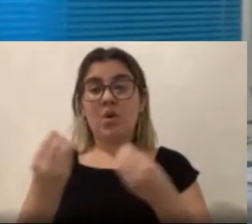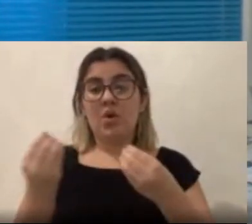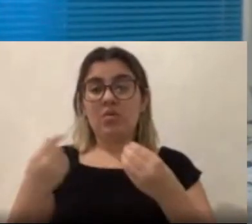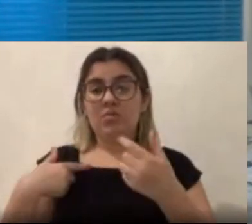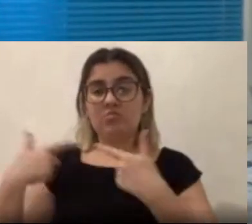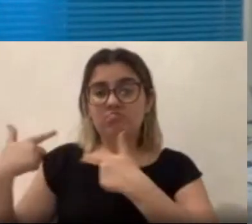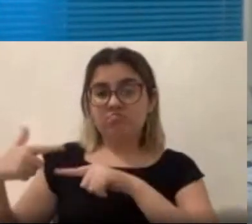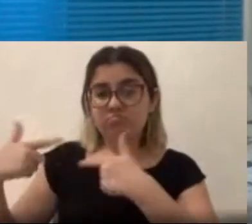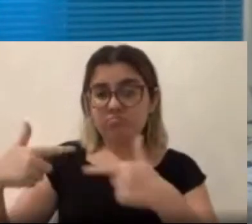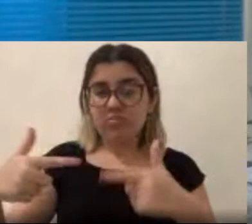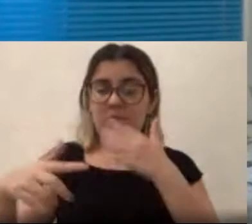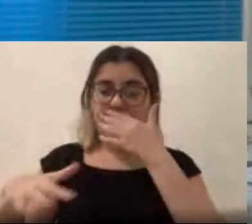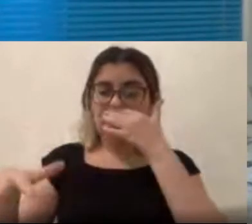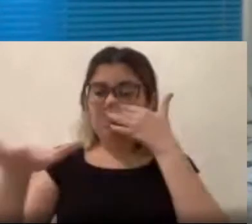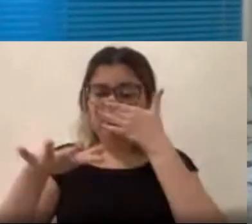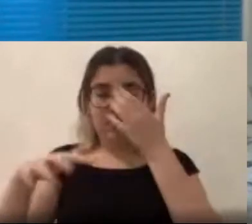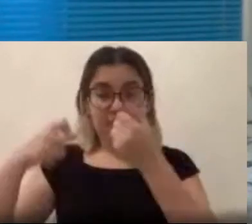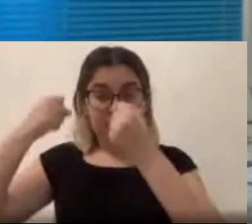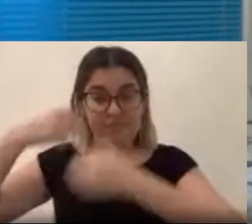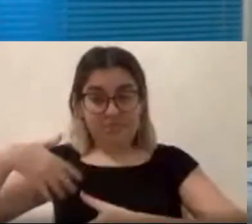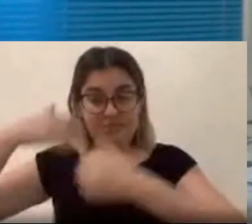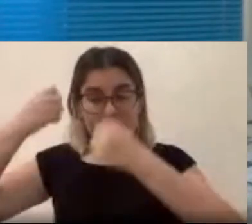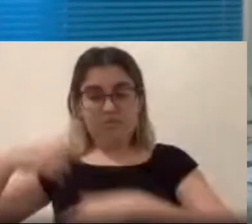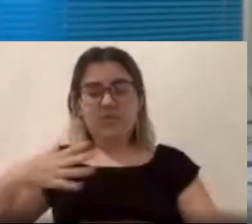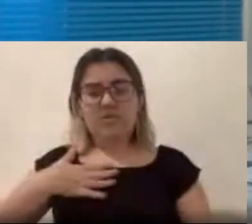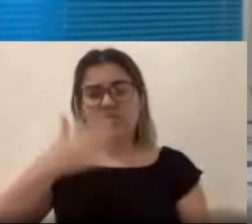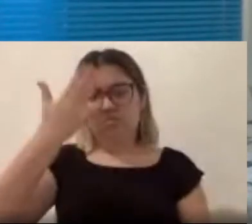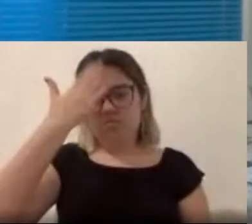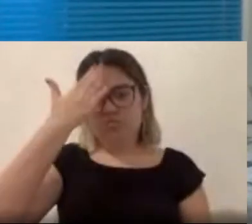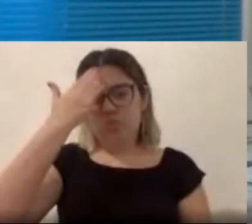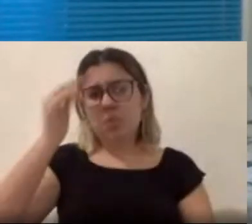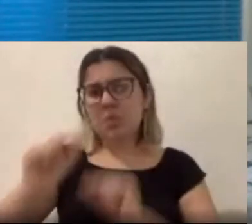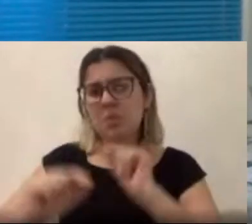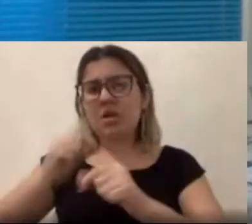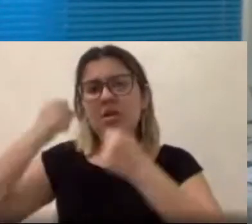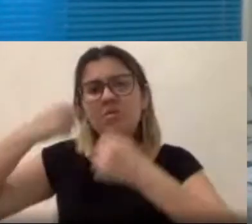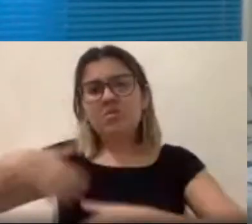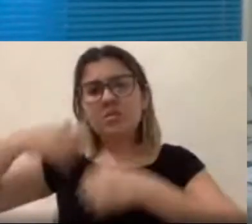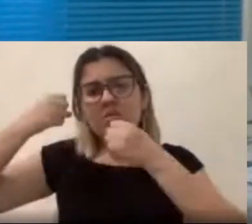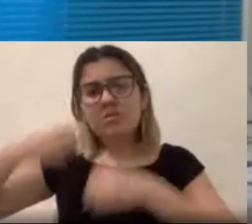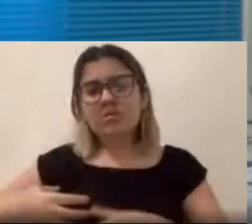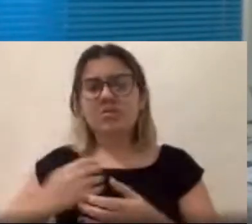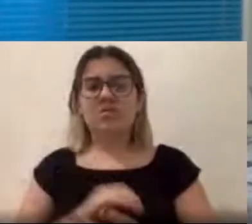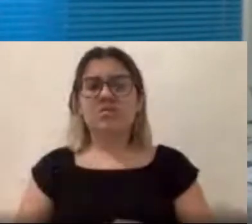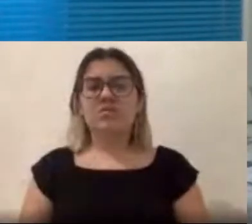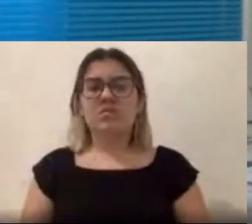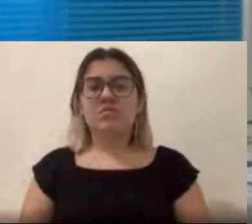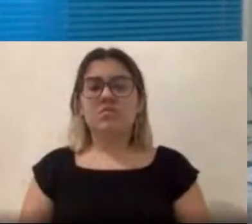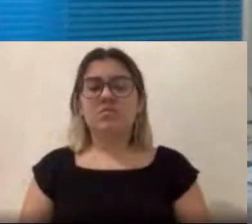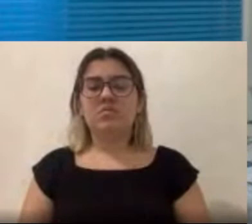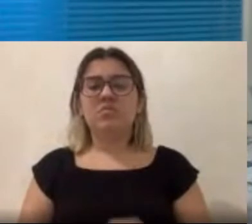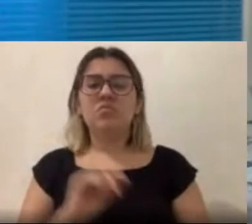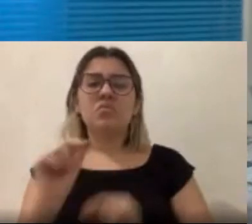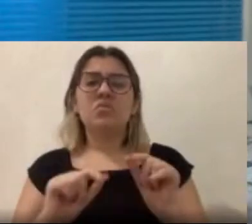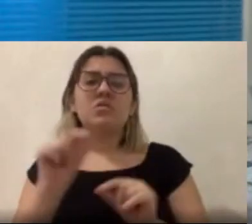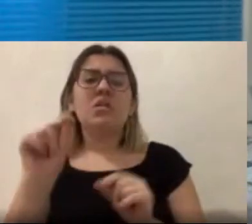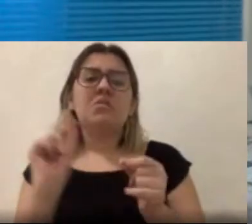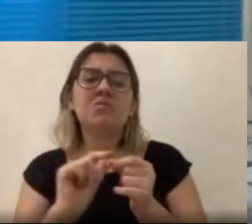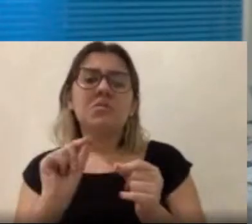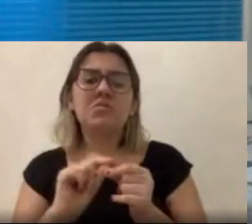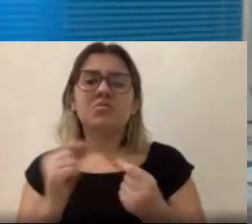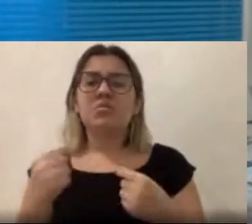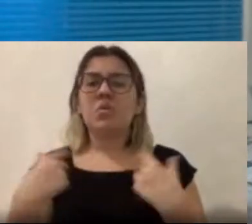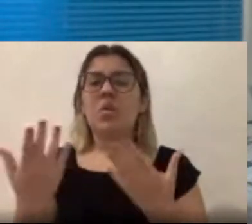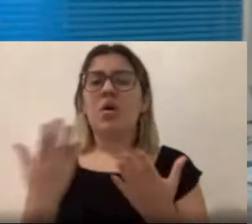audiodescrição, eu entendo bem o que ela é e como ela é conformada. do que ela é feita, quais são as diretrizes, o